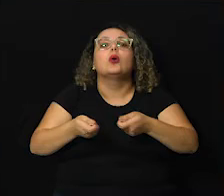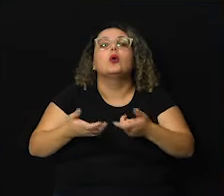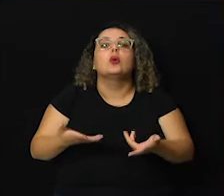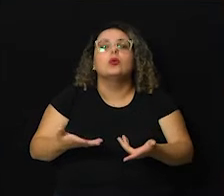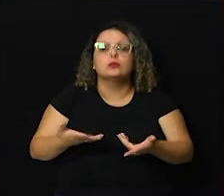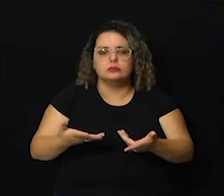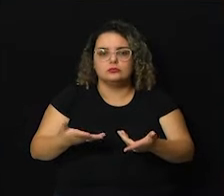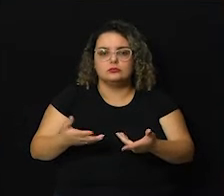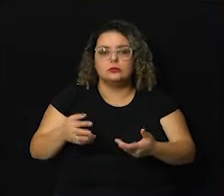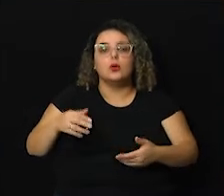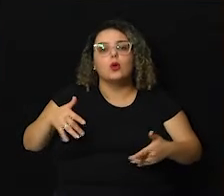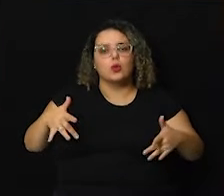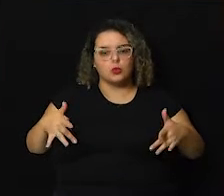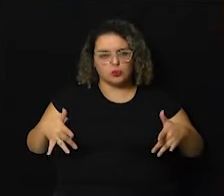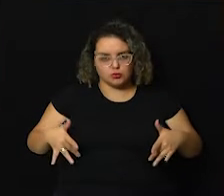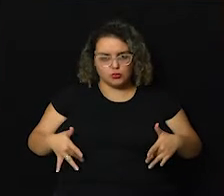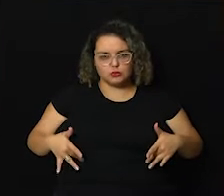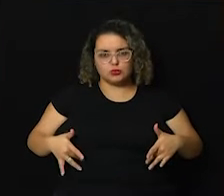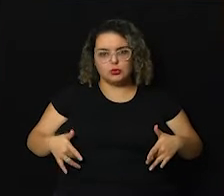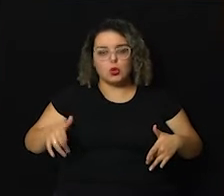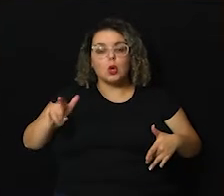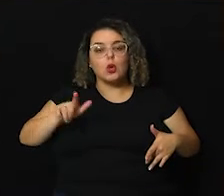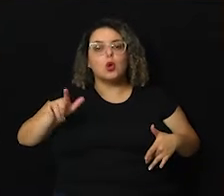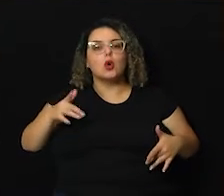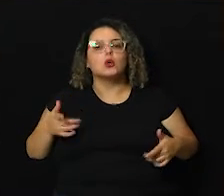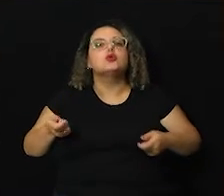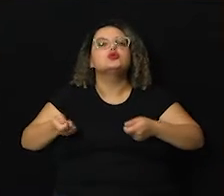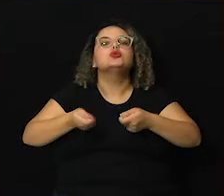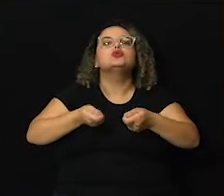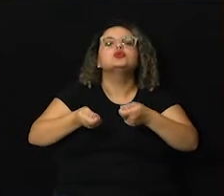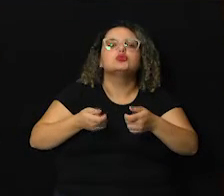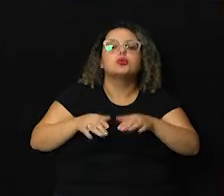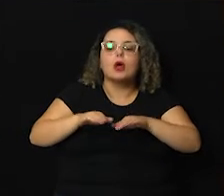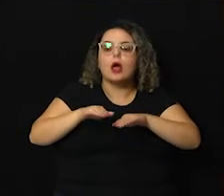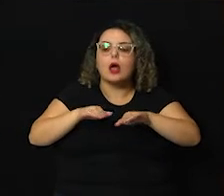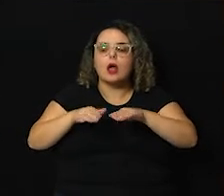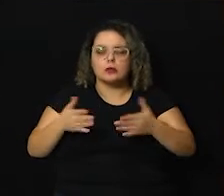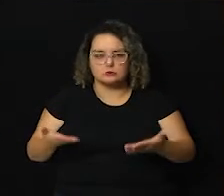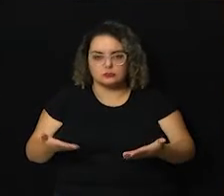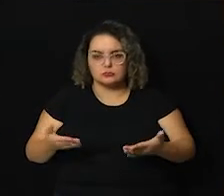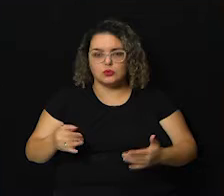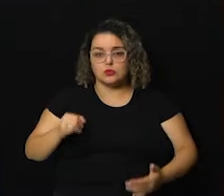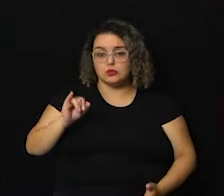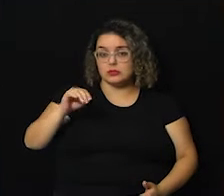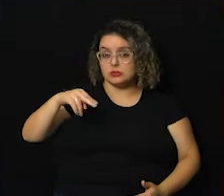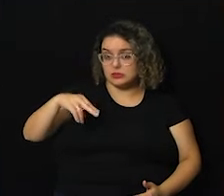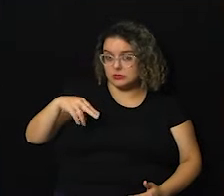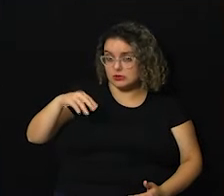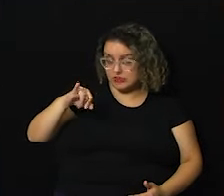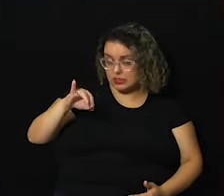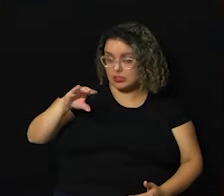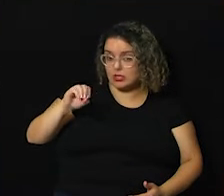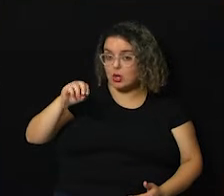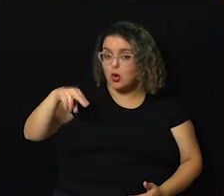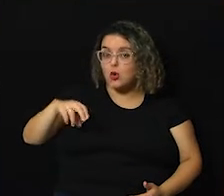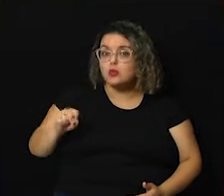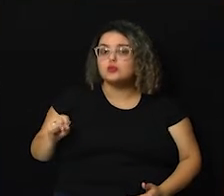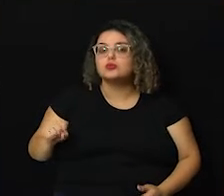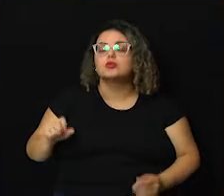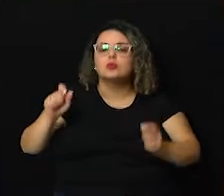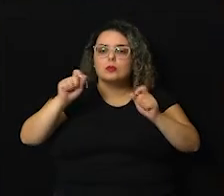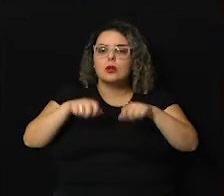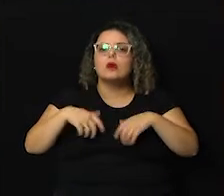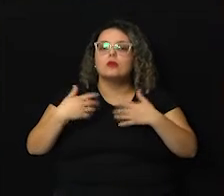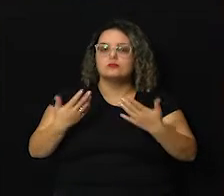nós são os rins. E os rins, obviamente, equilibram as concentrações desses íons, que são fundamentais